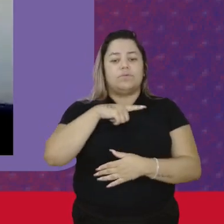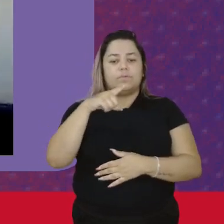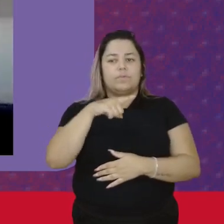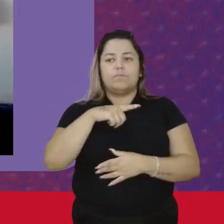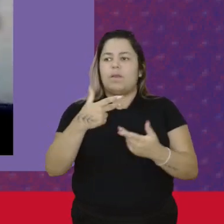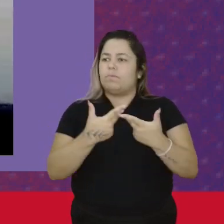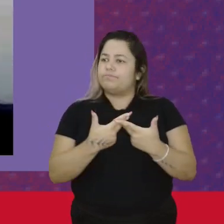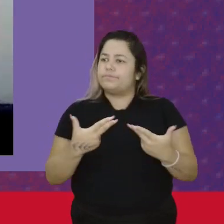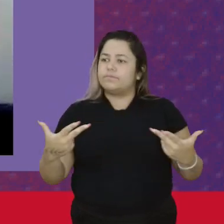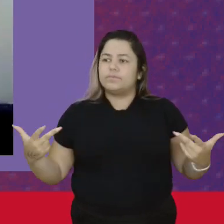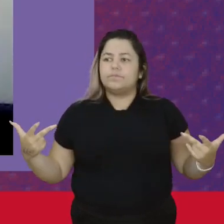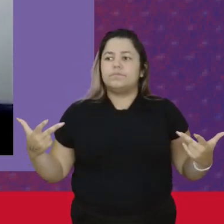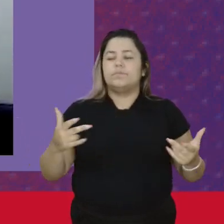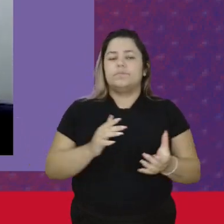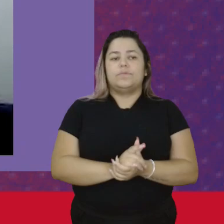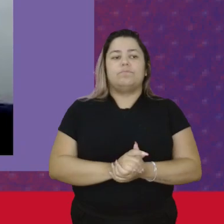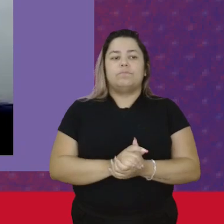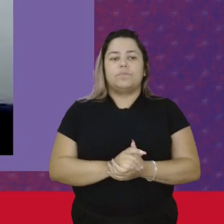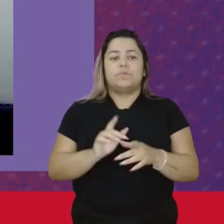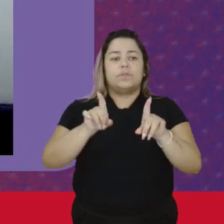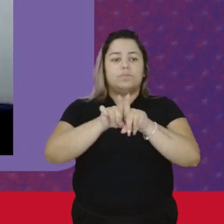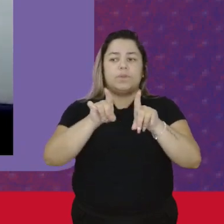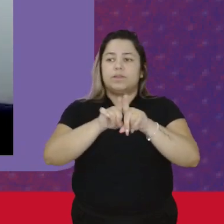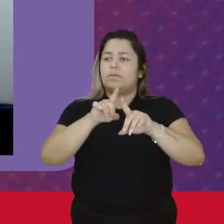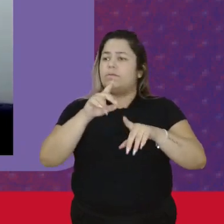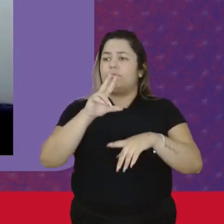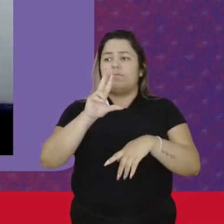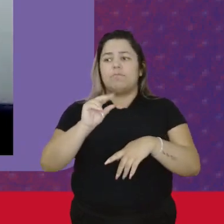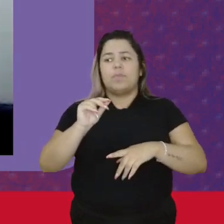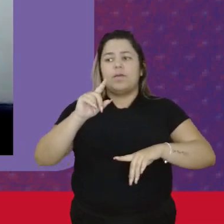algumas atuações que não